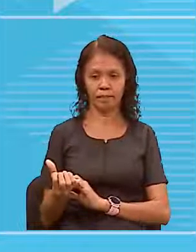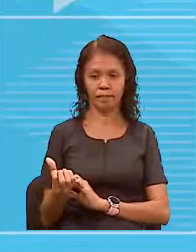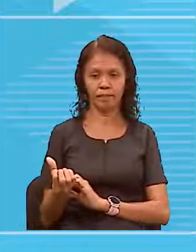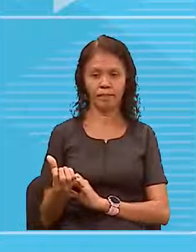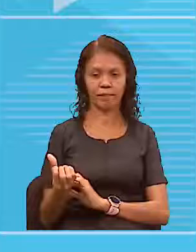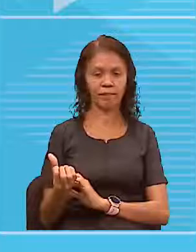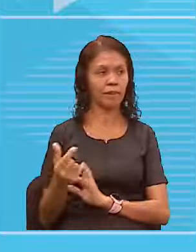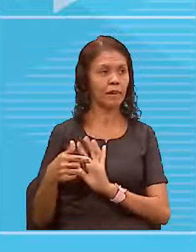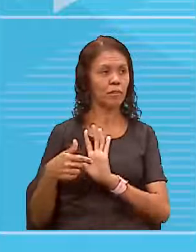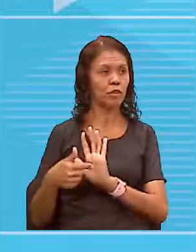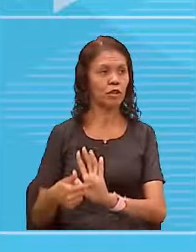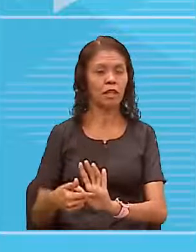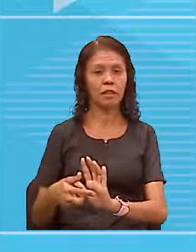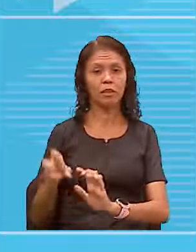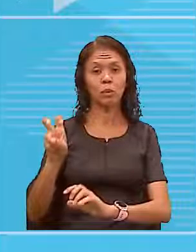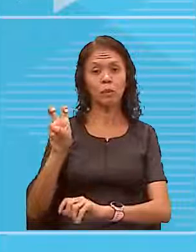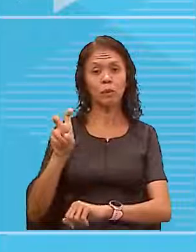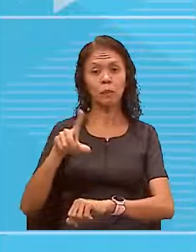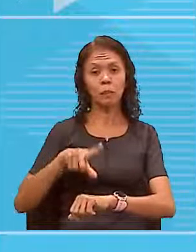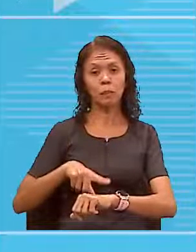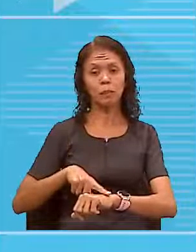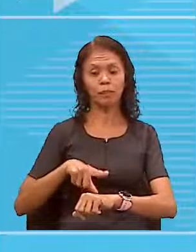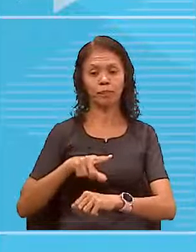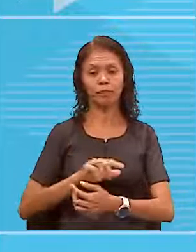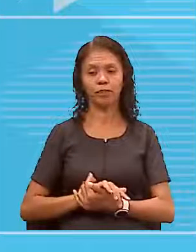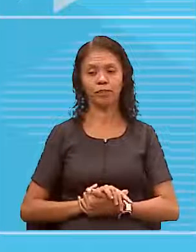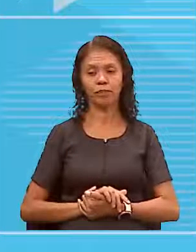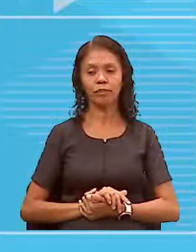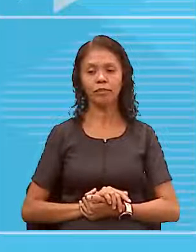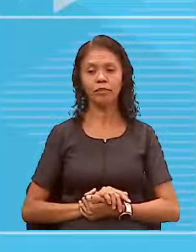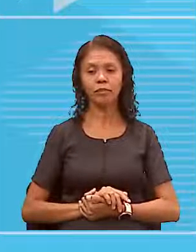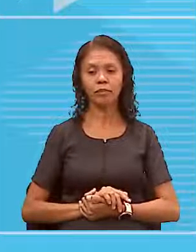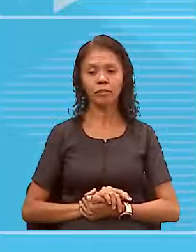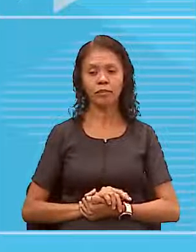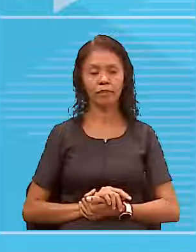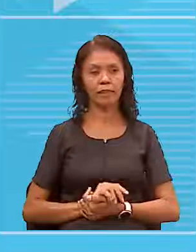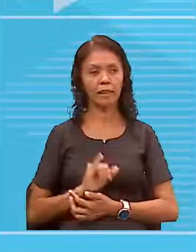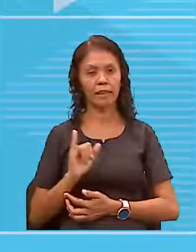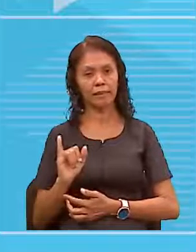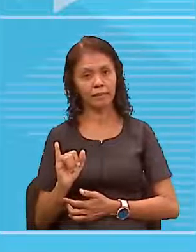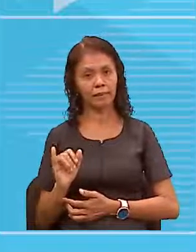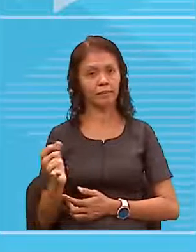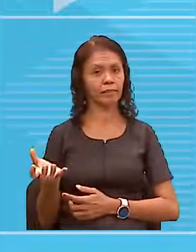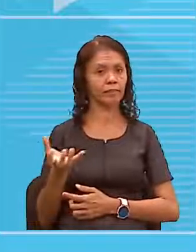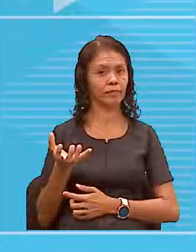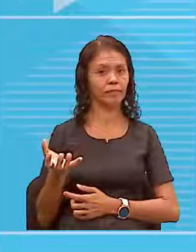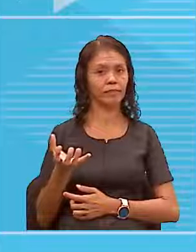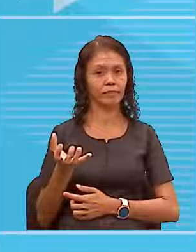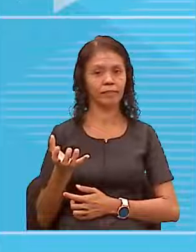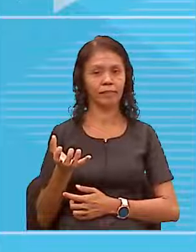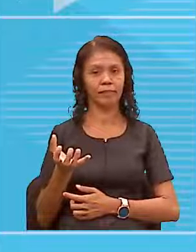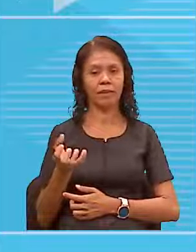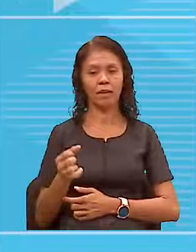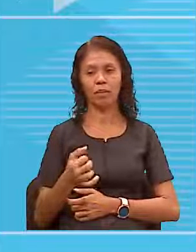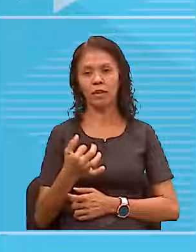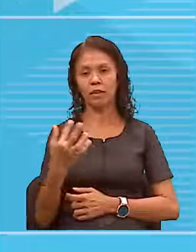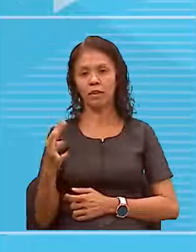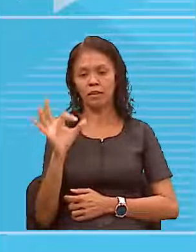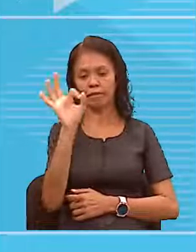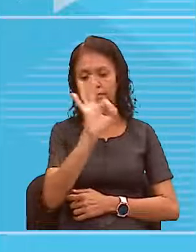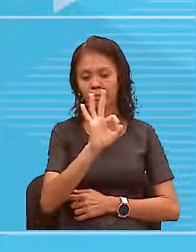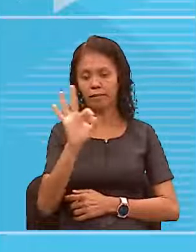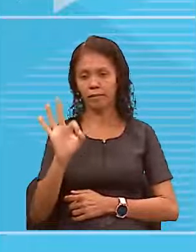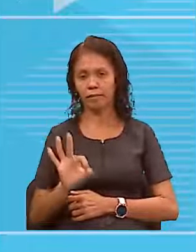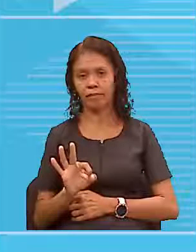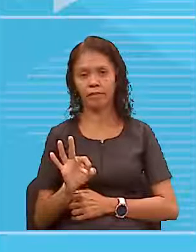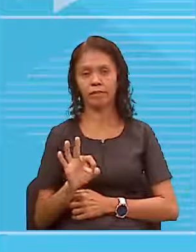Gabriel. Aí seria a frequência. Aí, no caso, se vocês quisessem tirar o número de porcentagem de